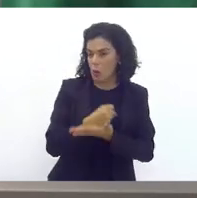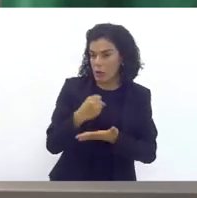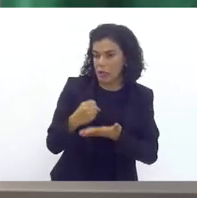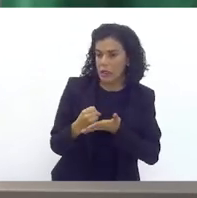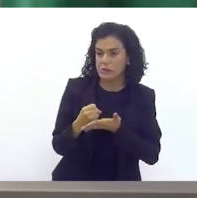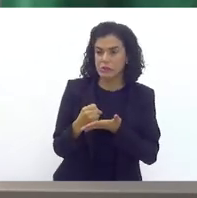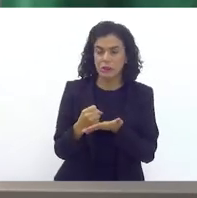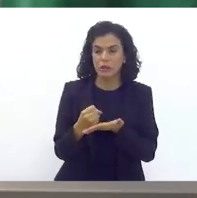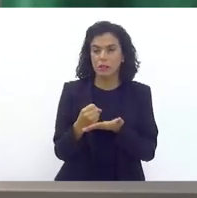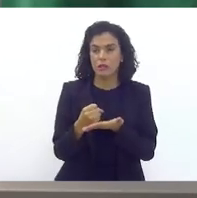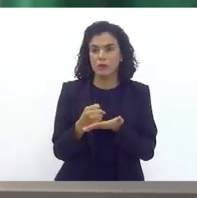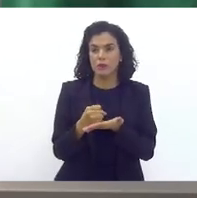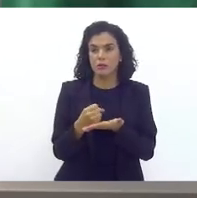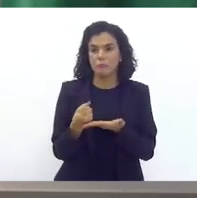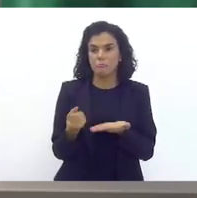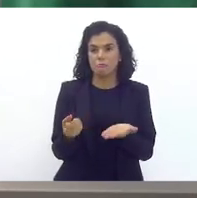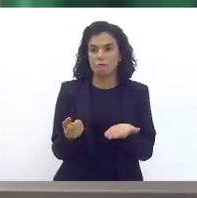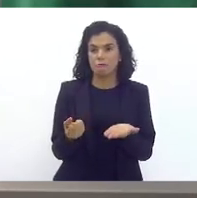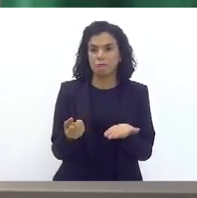de,